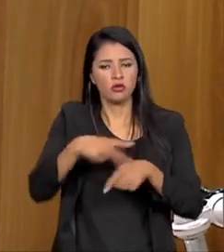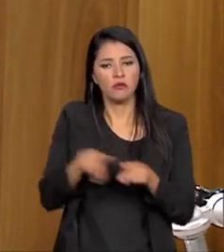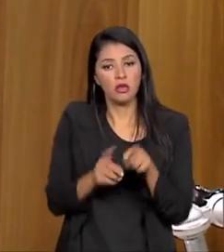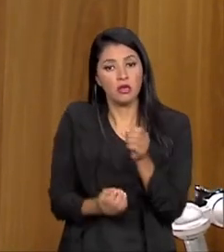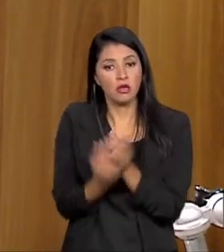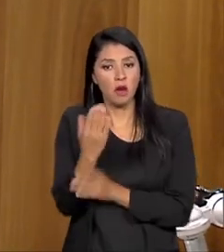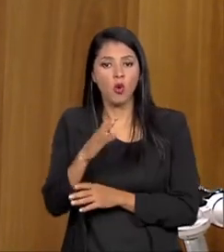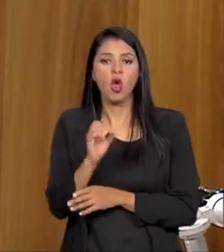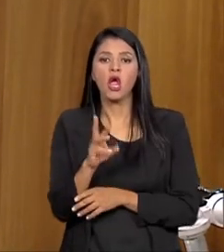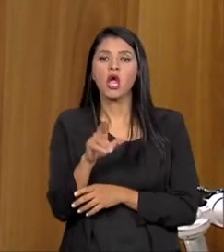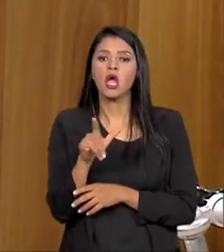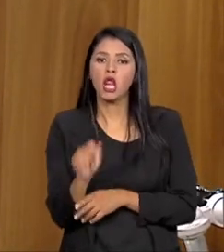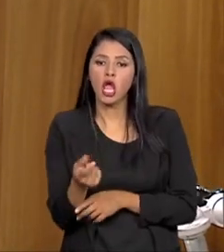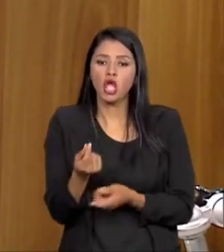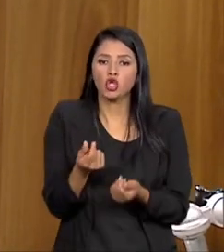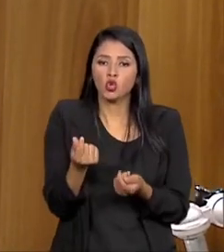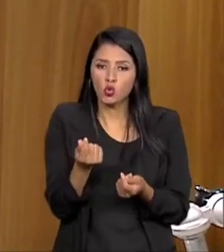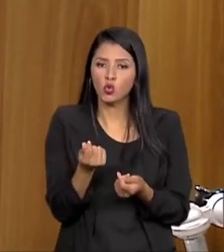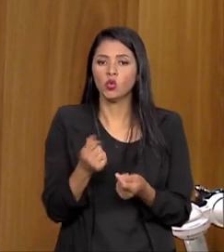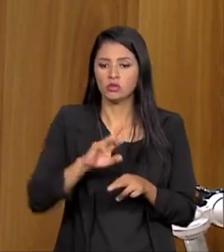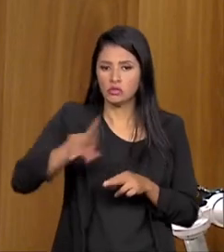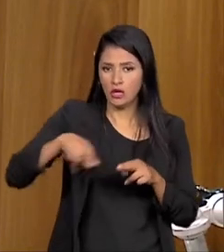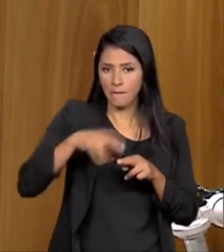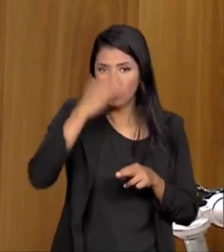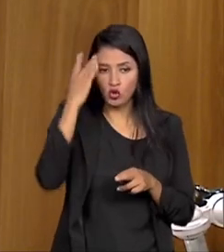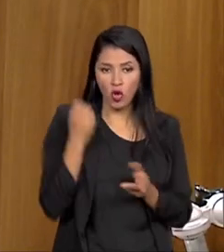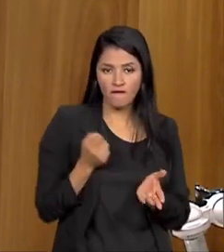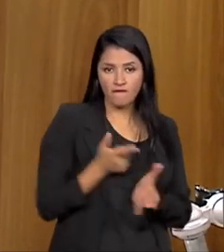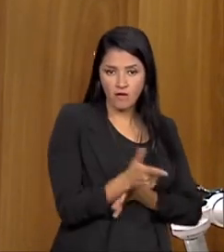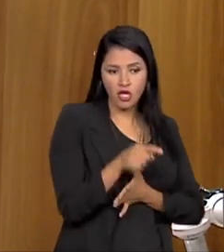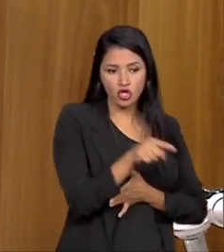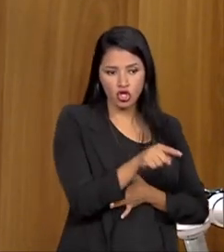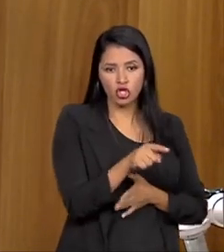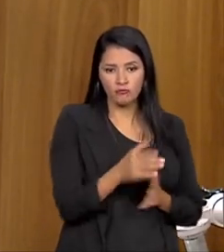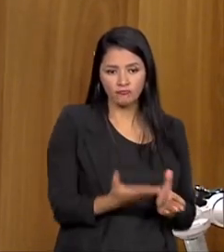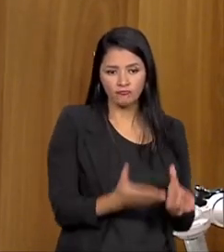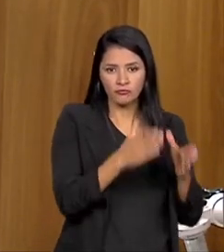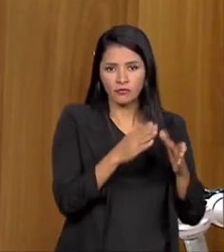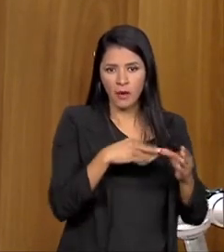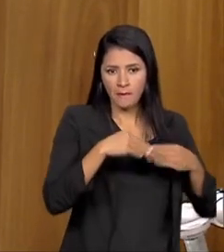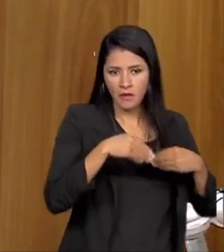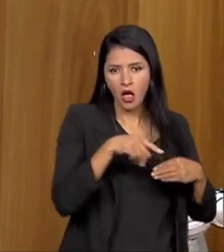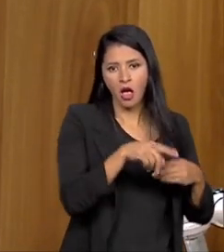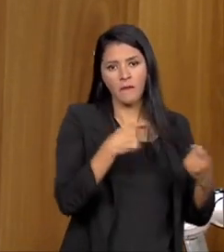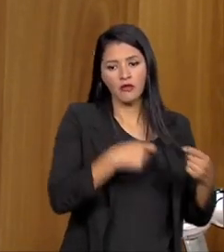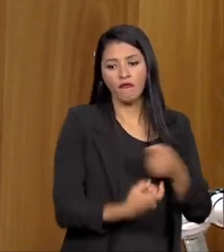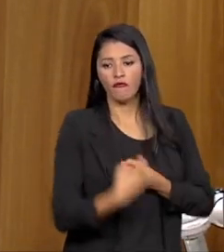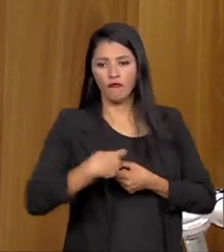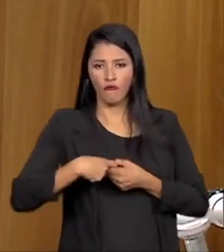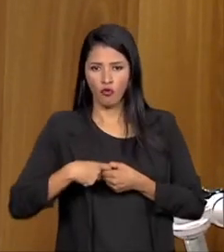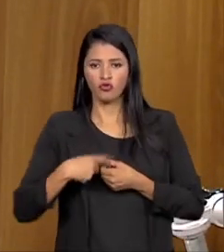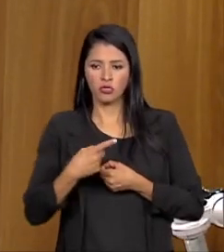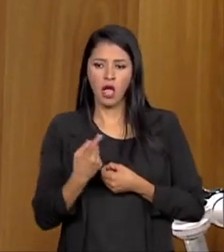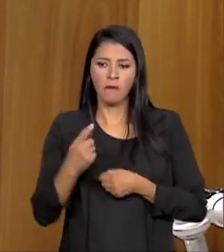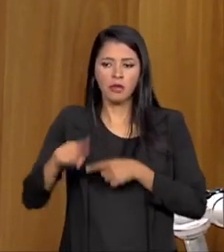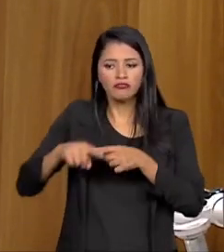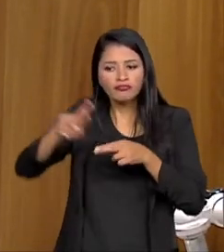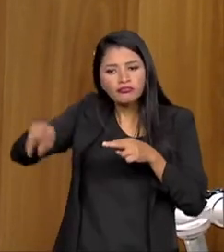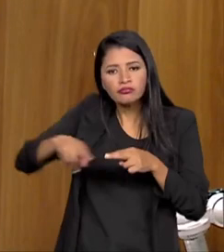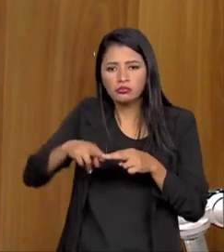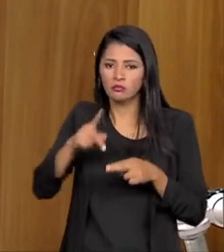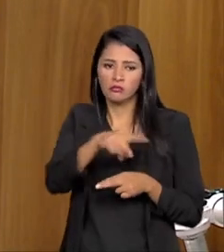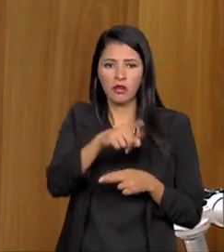Então quem vende uma embalagem tem a responsabilidade de retornar essa embalagem da maneira correta para não ficar na natureza Nós